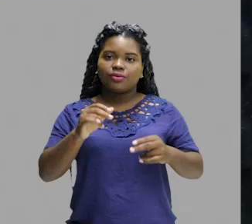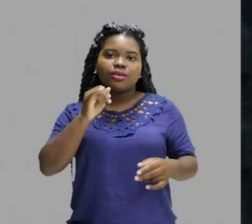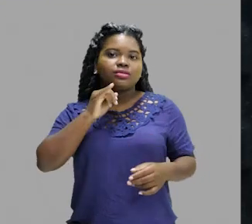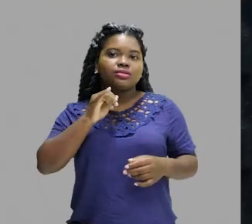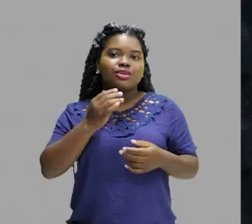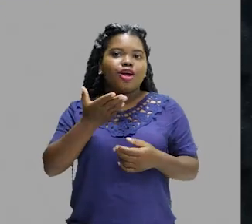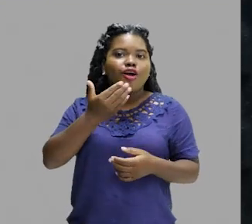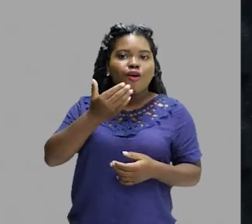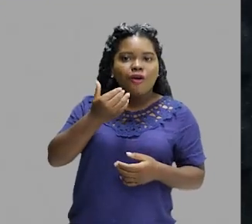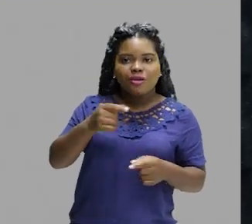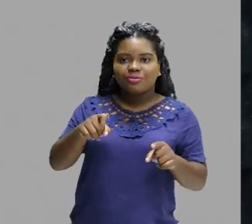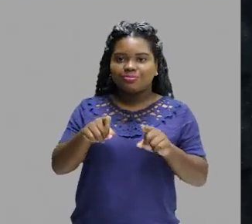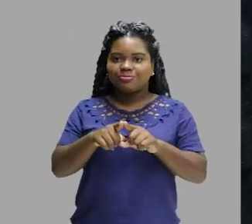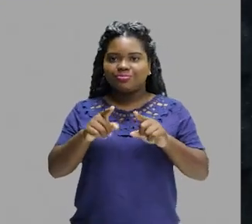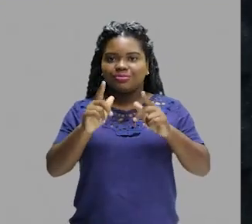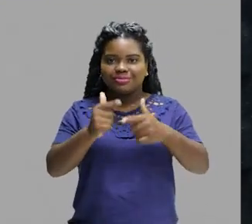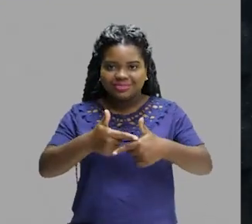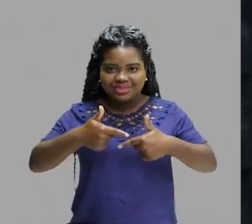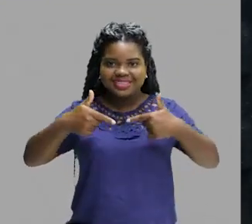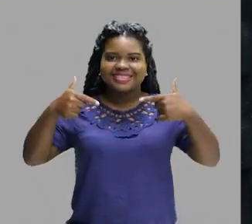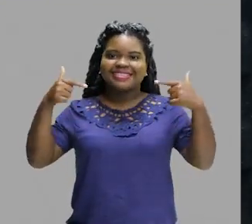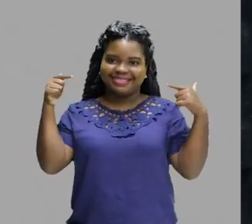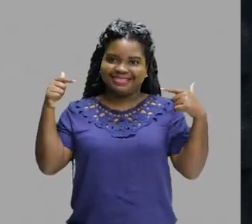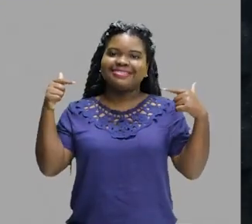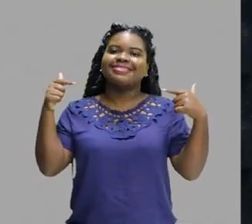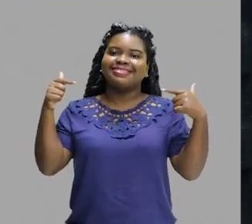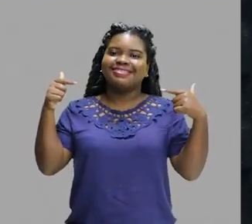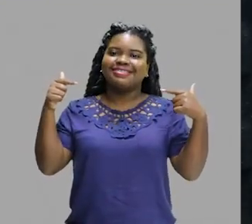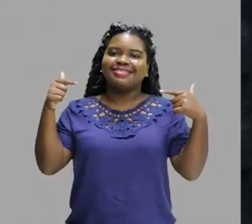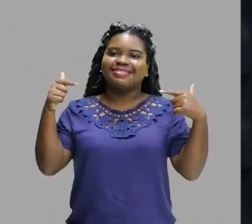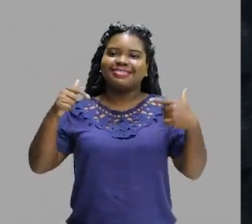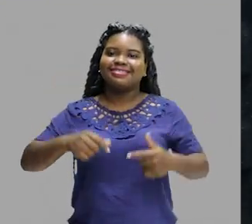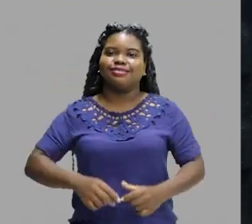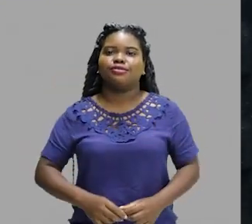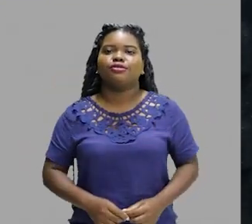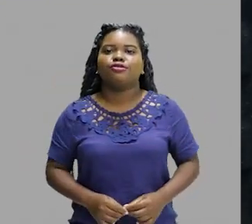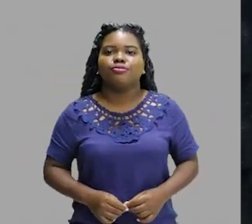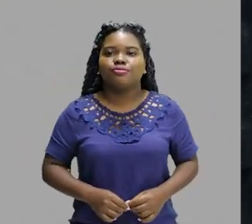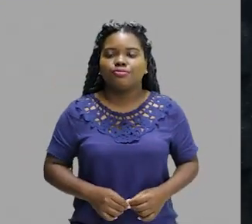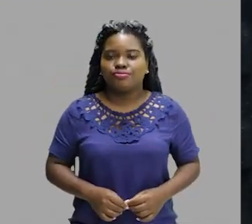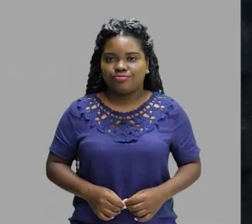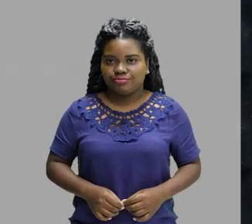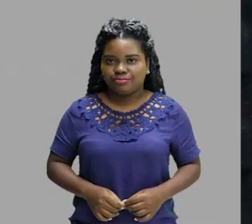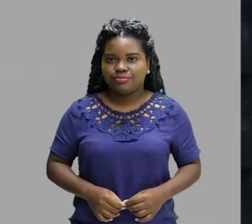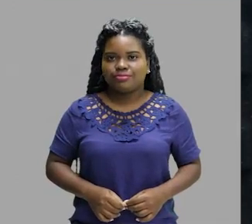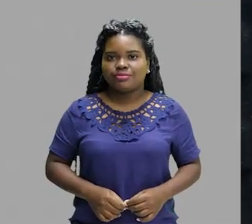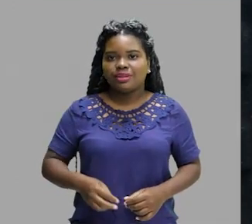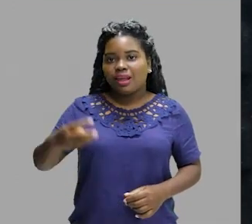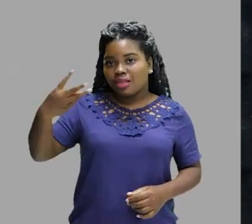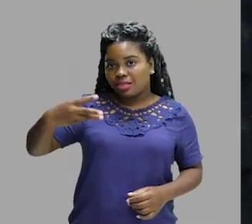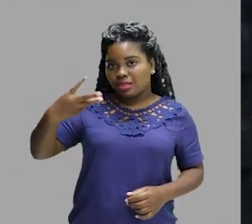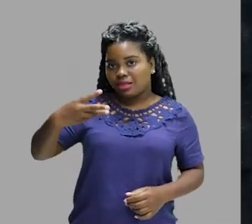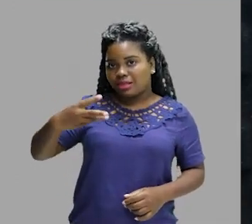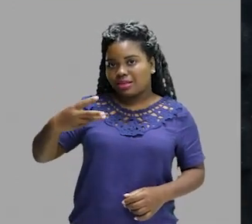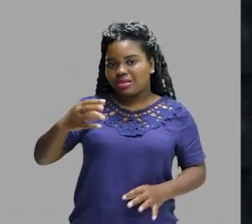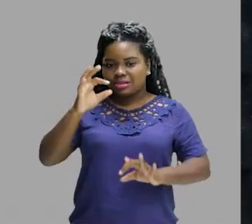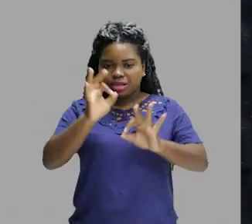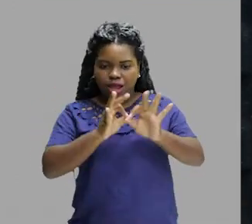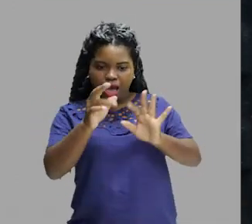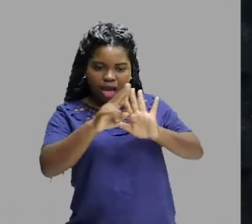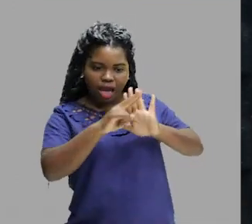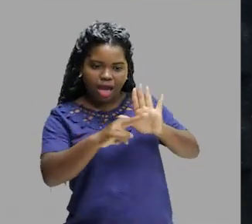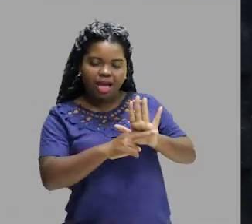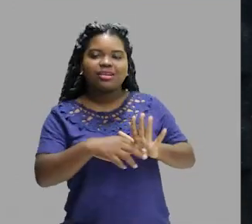espanhol e comer faz parte da segunda conjugação em português e sorrir da terceira conjugação em português.